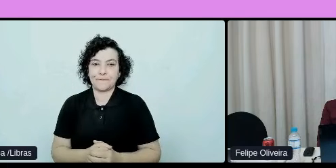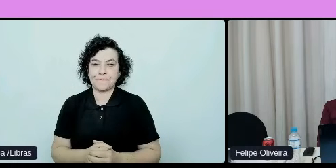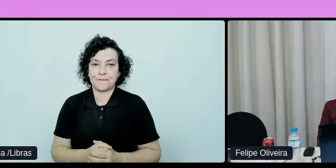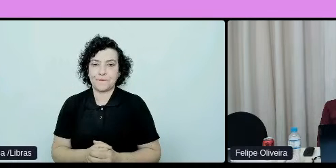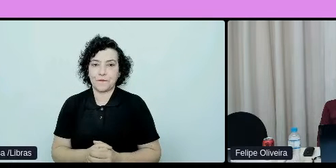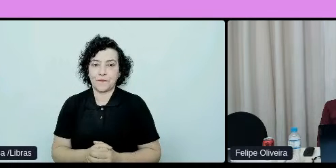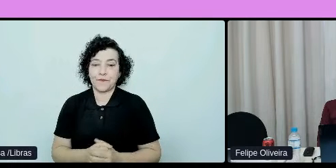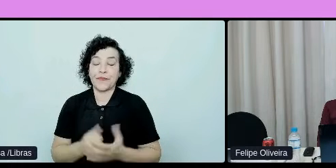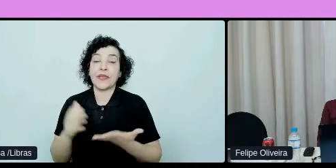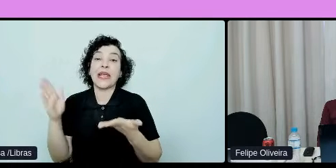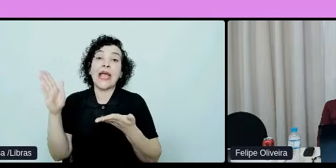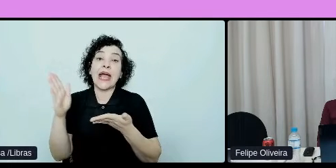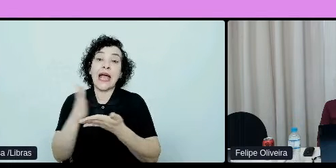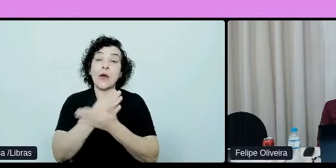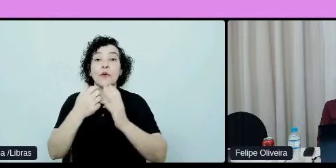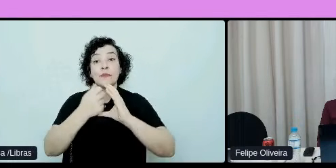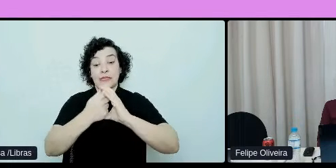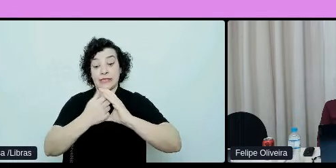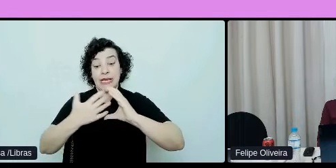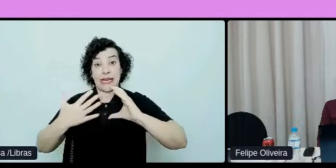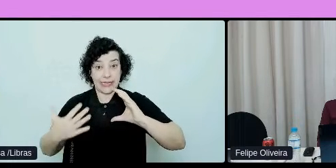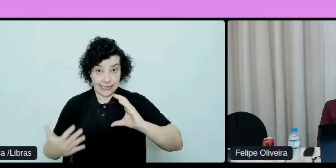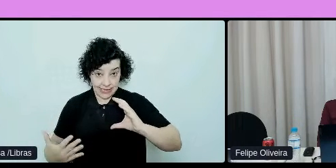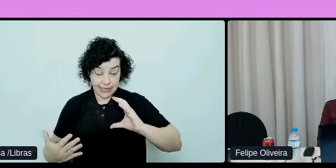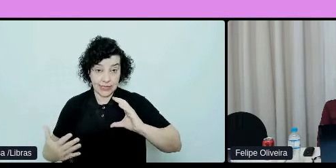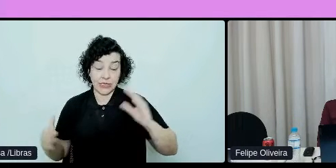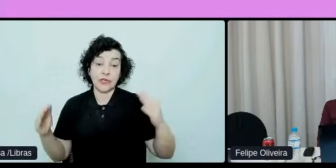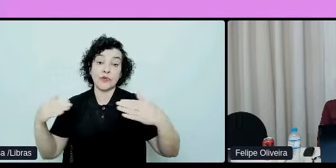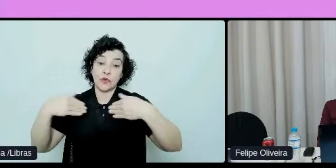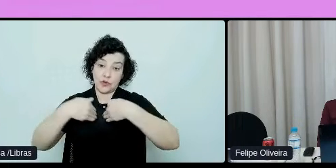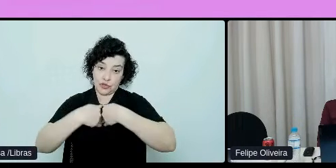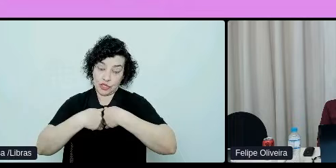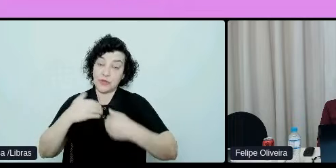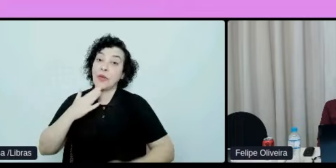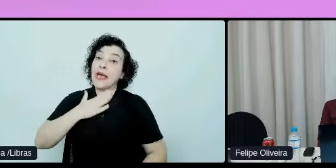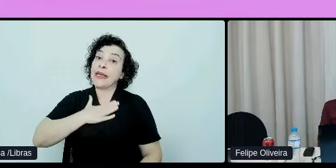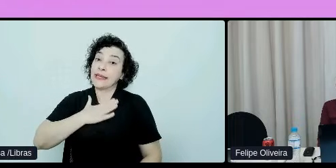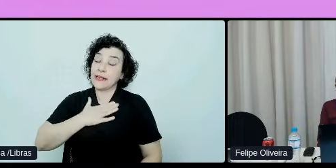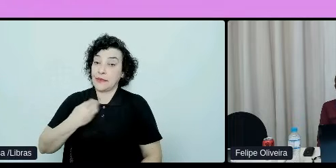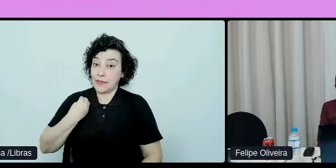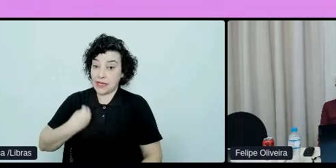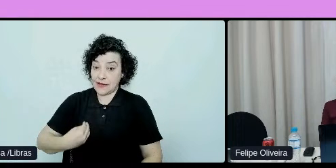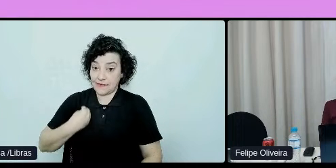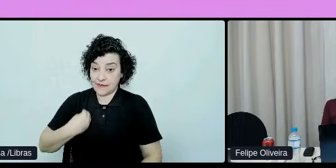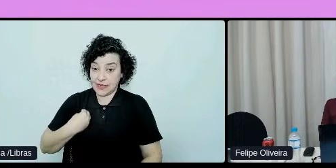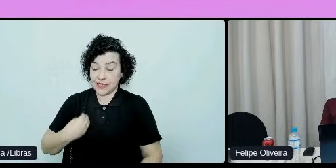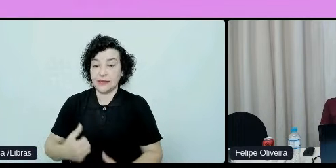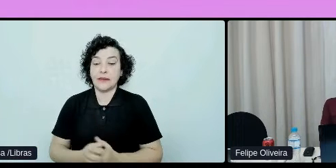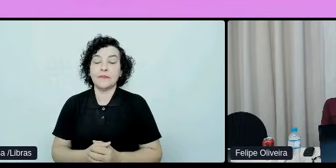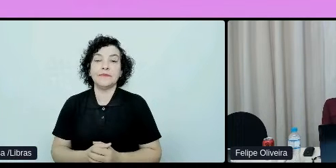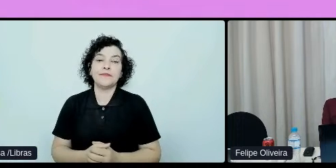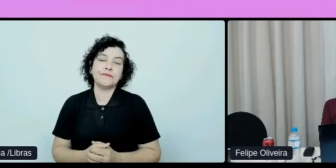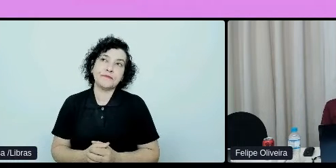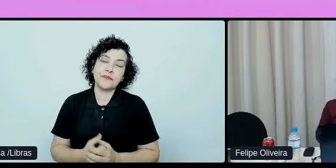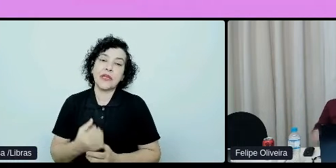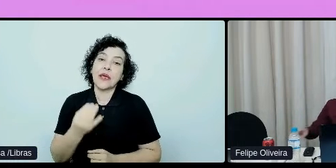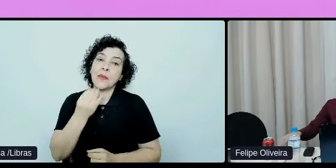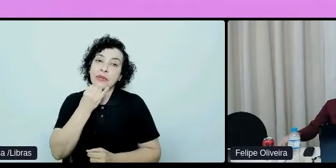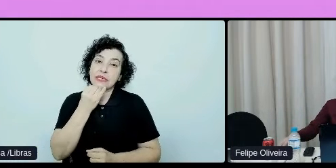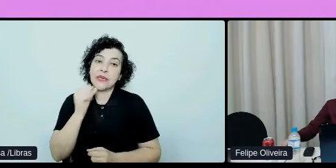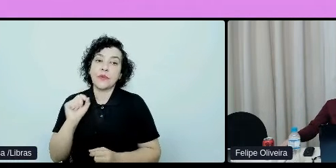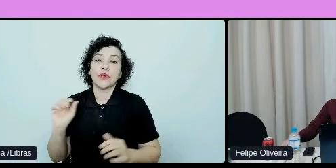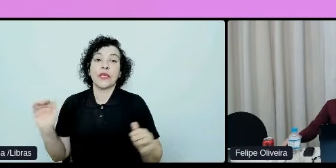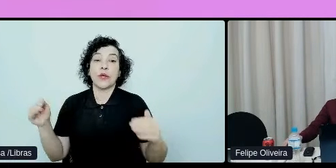de algumas características do autismo na minha vida, algumas formas como o